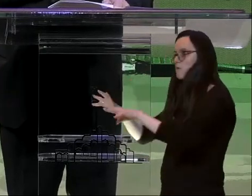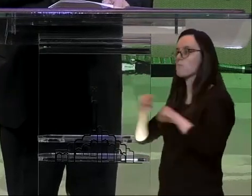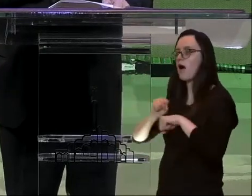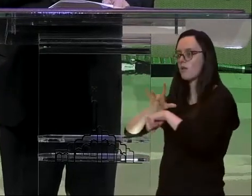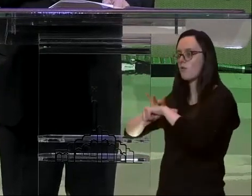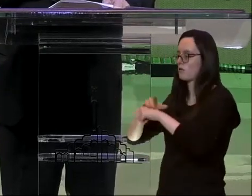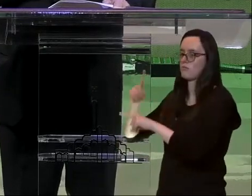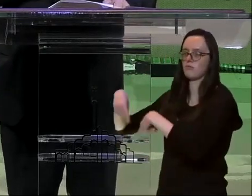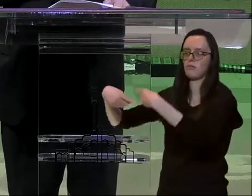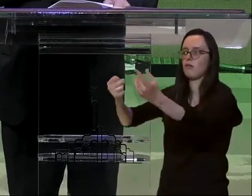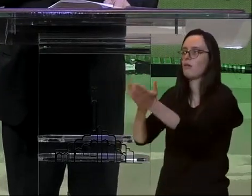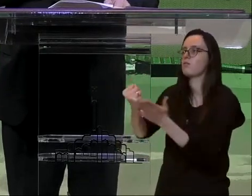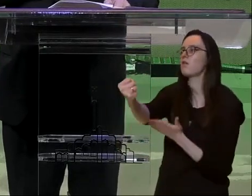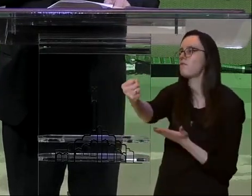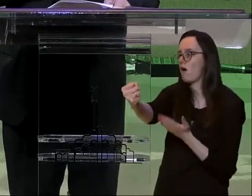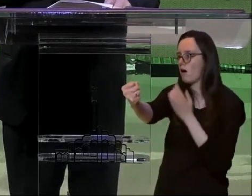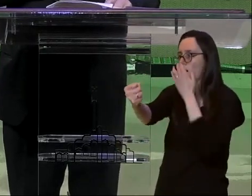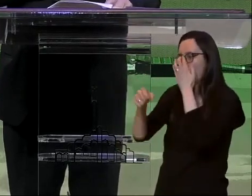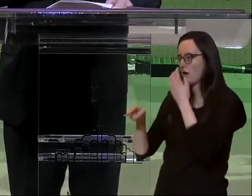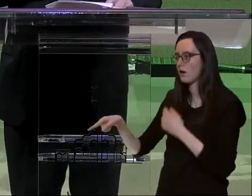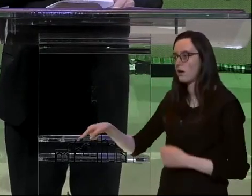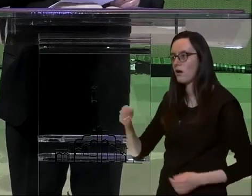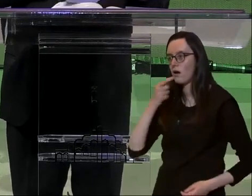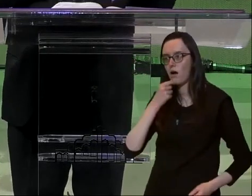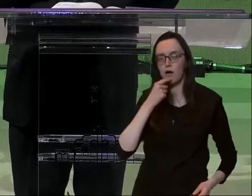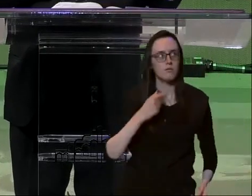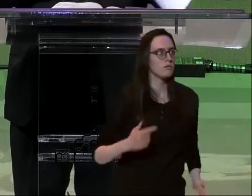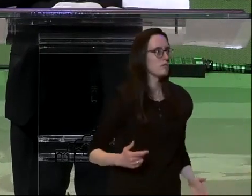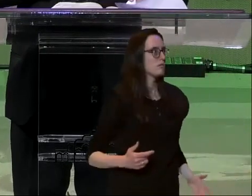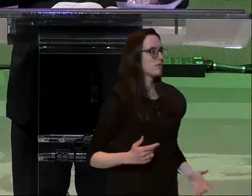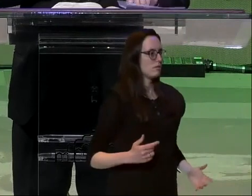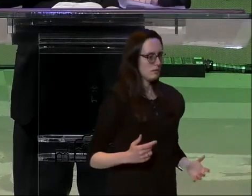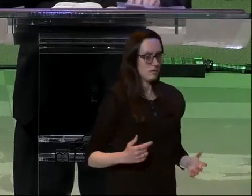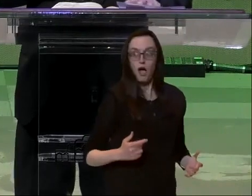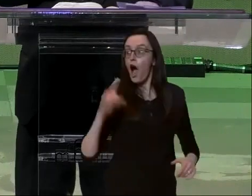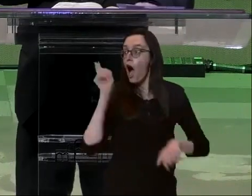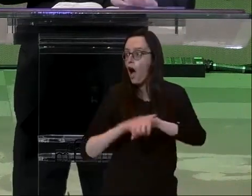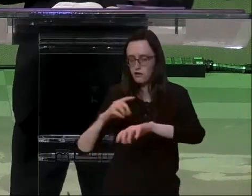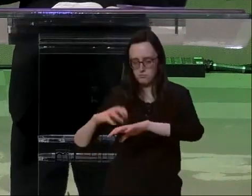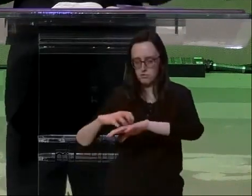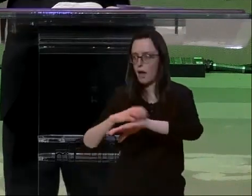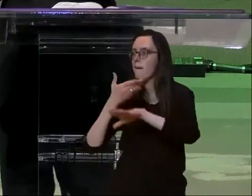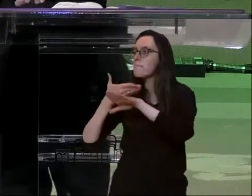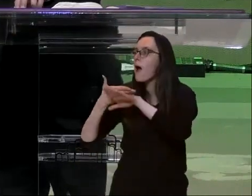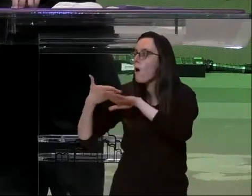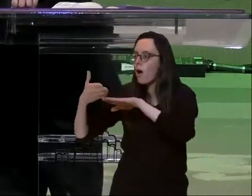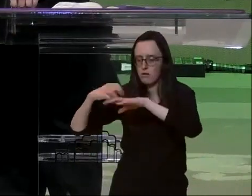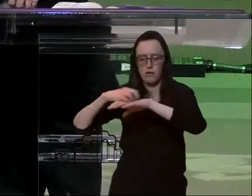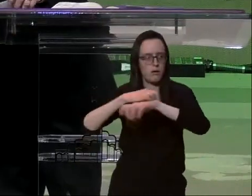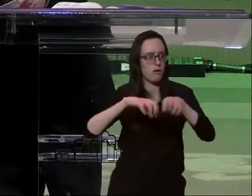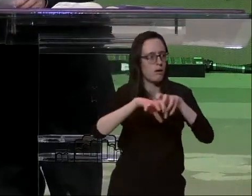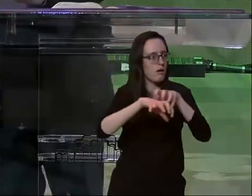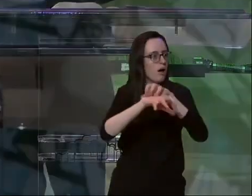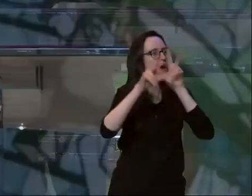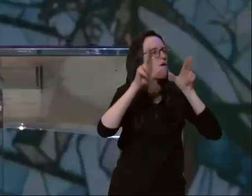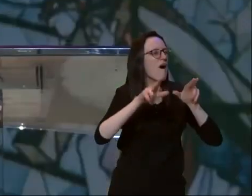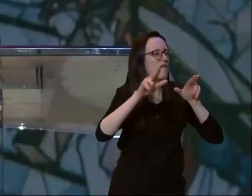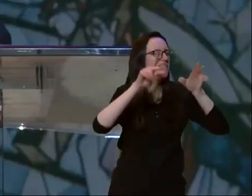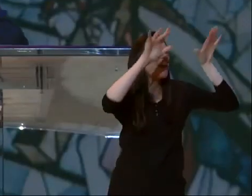para sempre. Então saiu diante dele leproso, branco como a